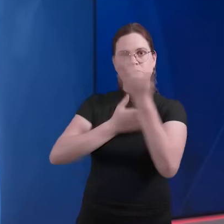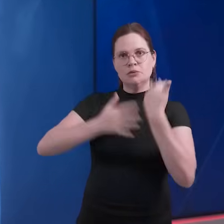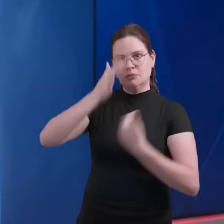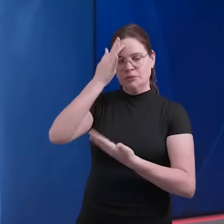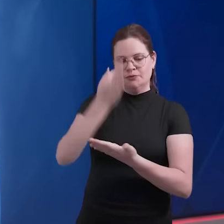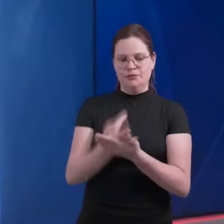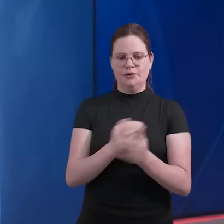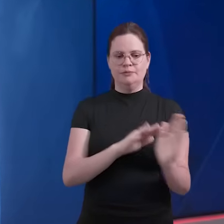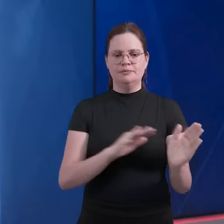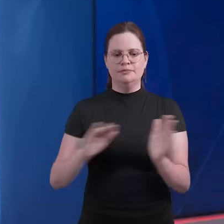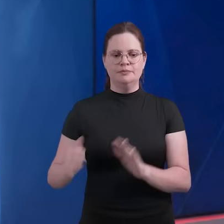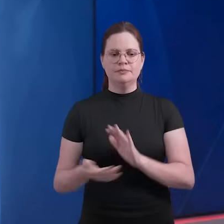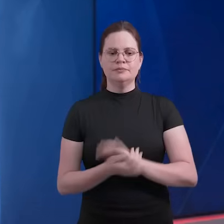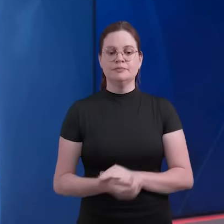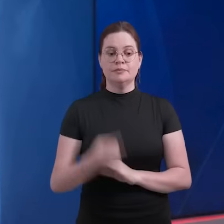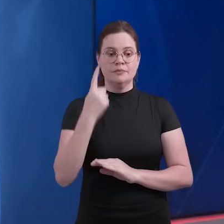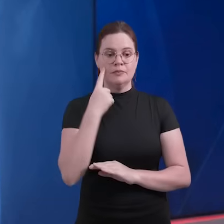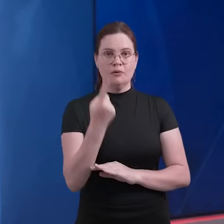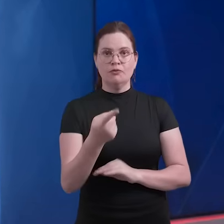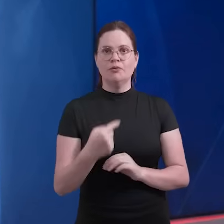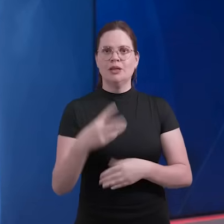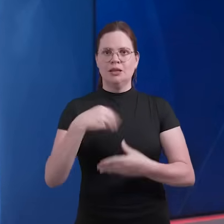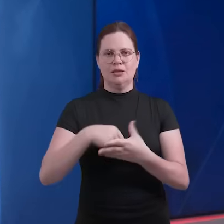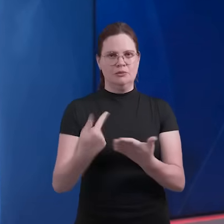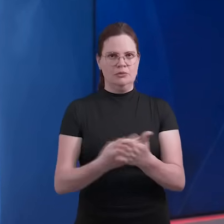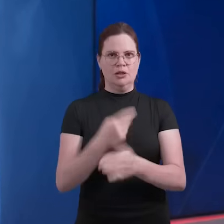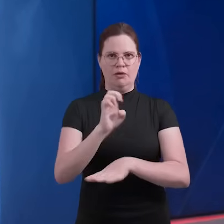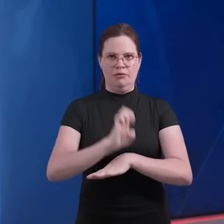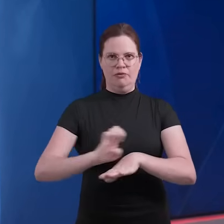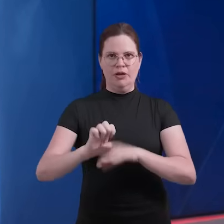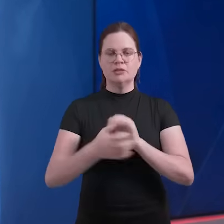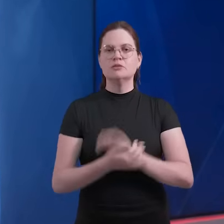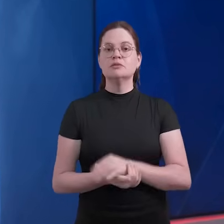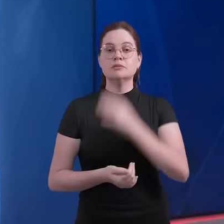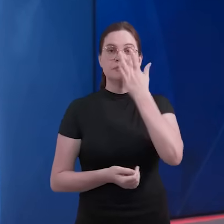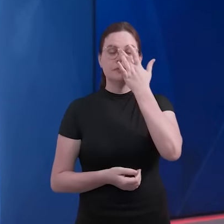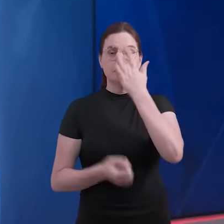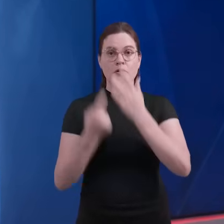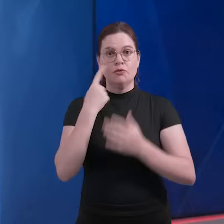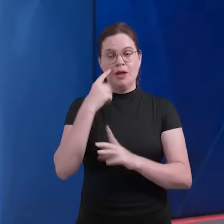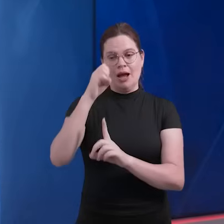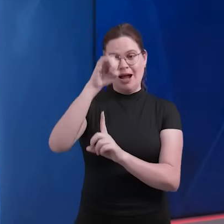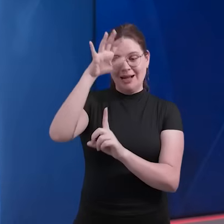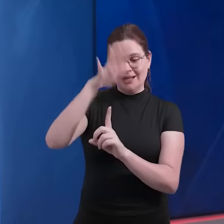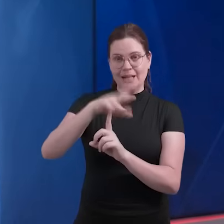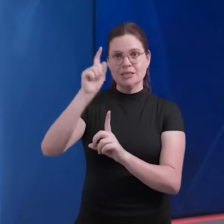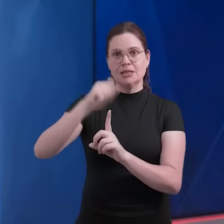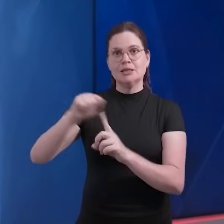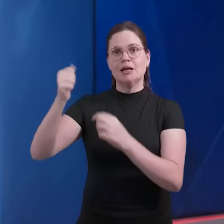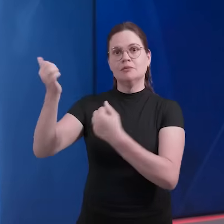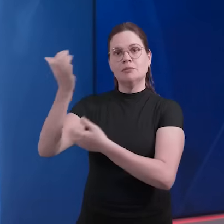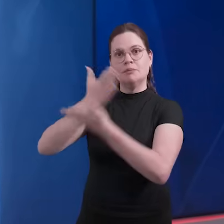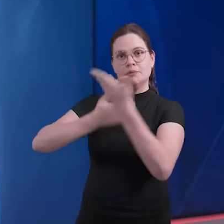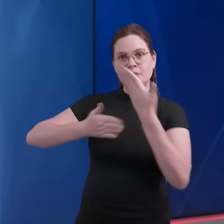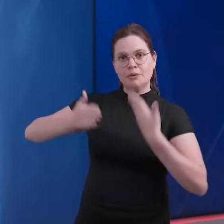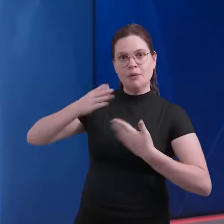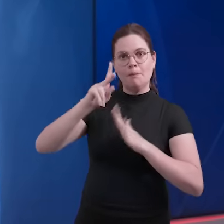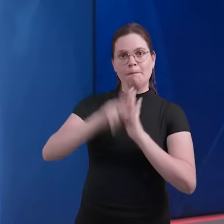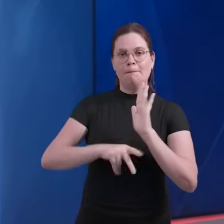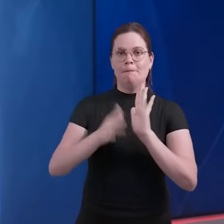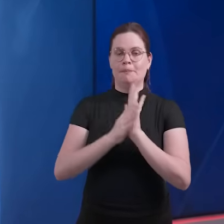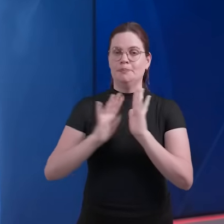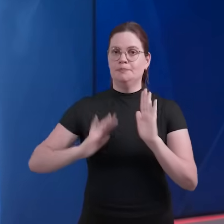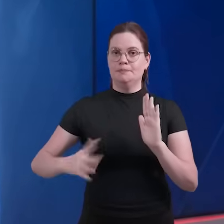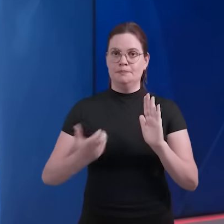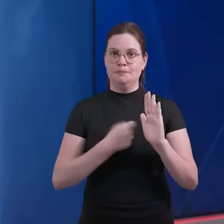8. Então, ele usou esse atributo dele para salvar o homem, trazer esse projeto de salvação da eternidade para o homem.